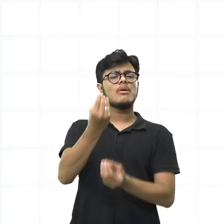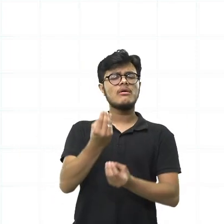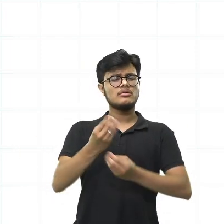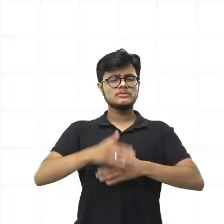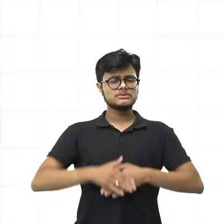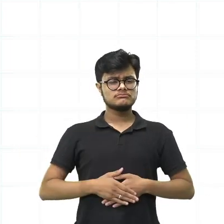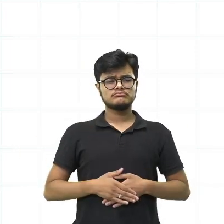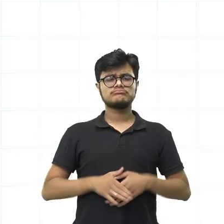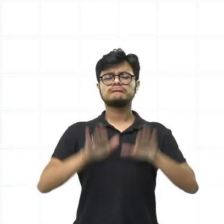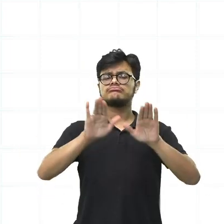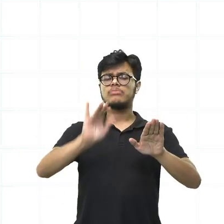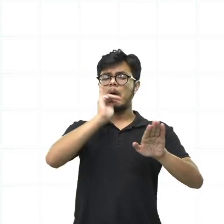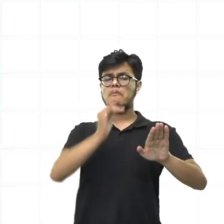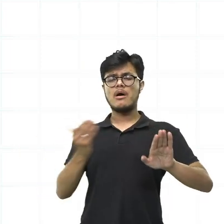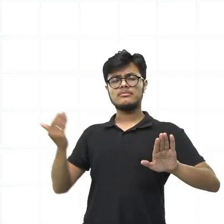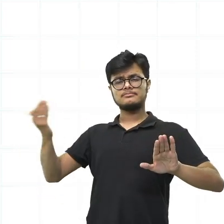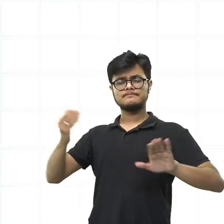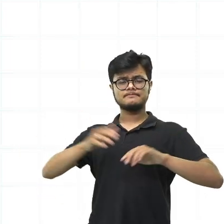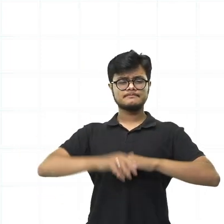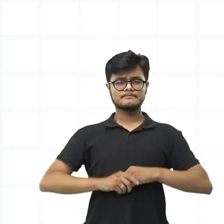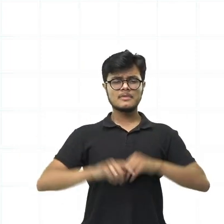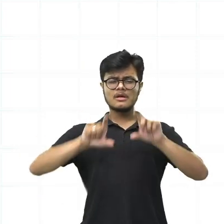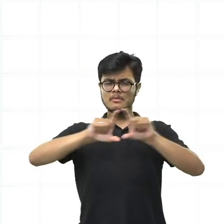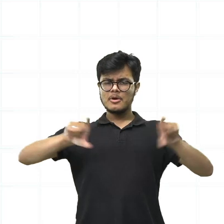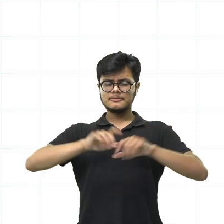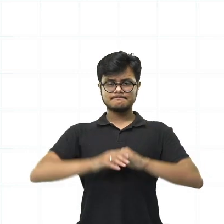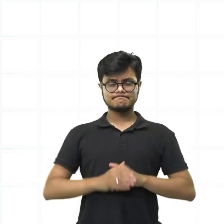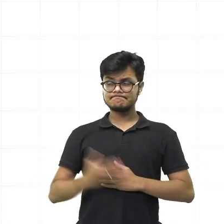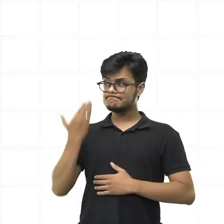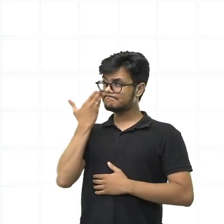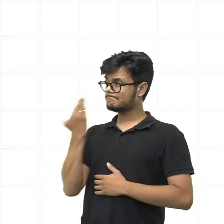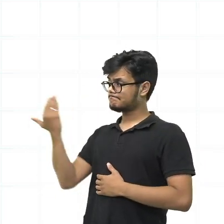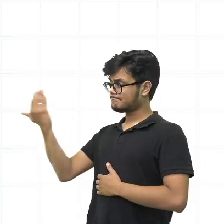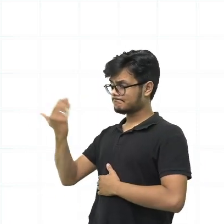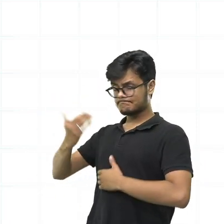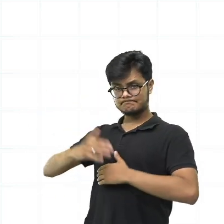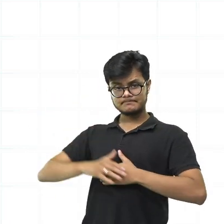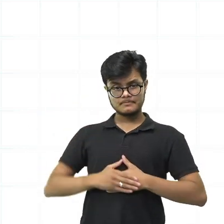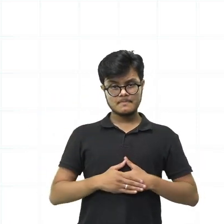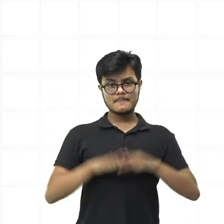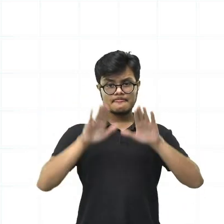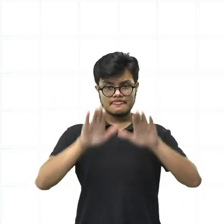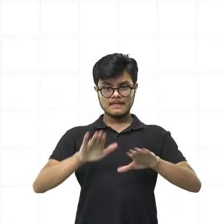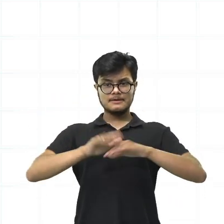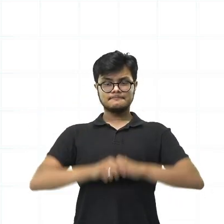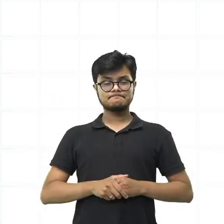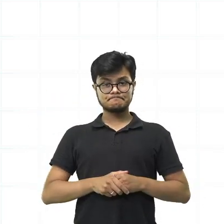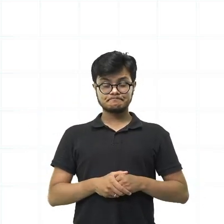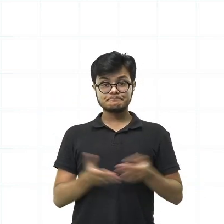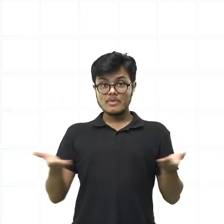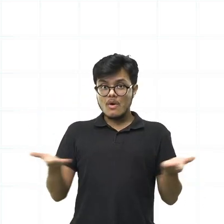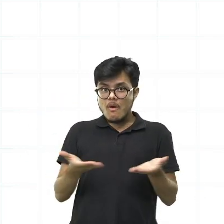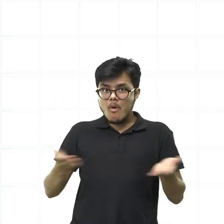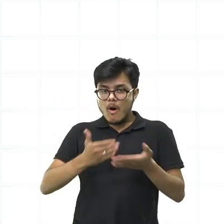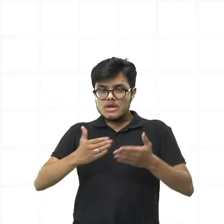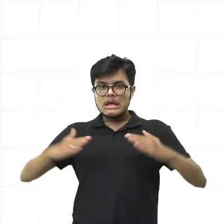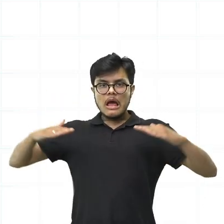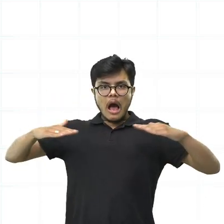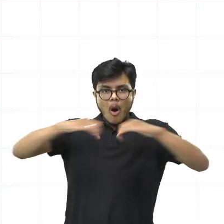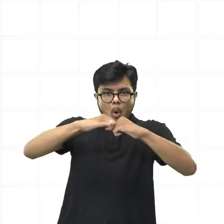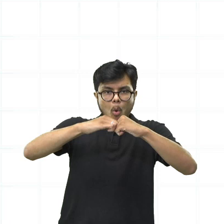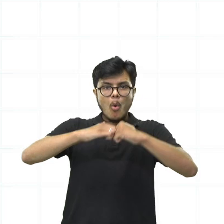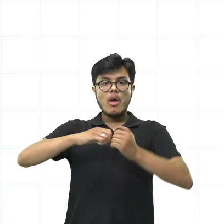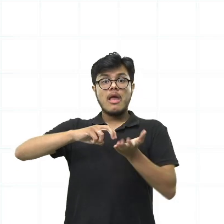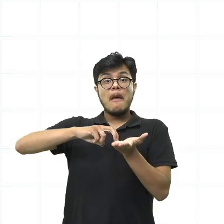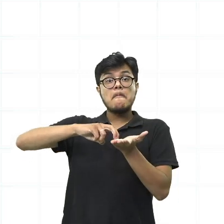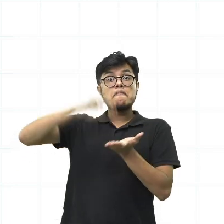para ilustrar melhor para vocês. Vejam só, um acidente ocorreu na manhã